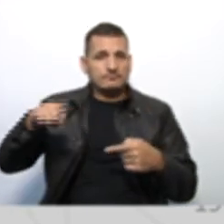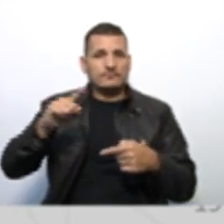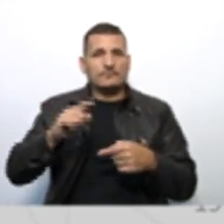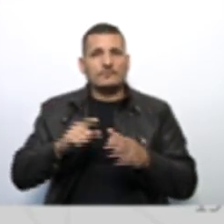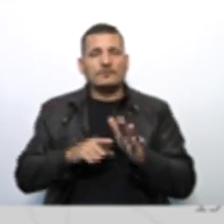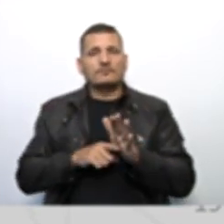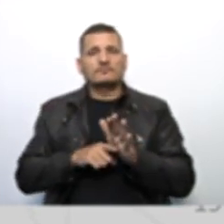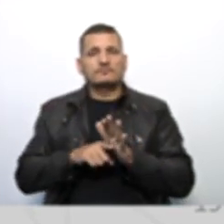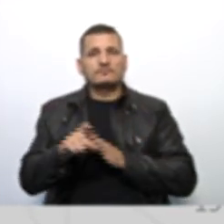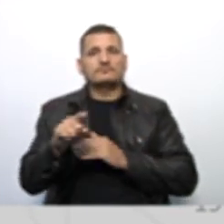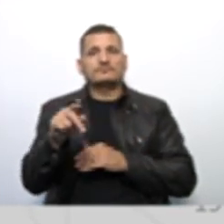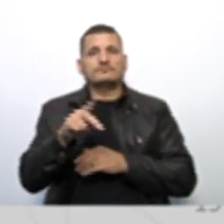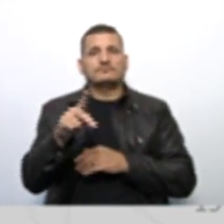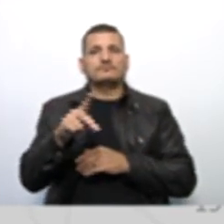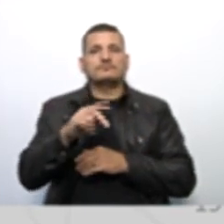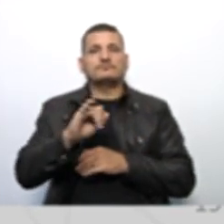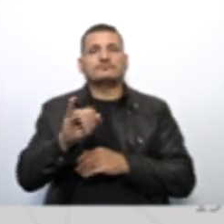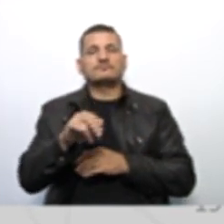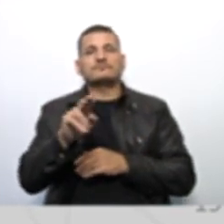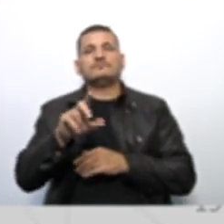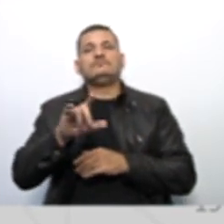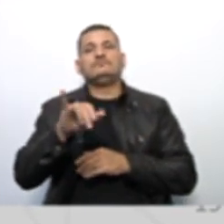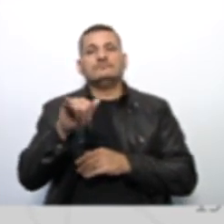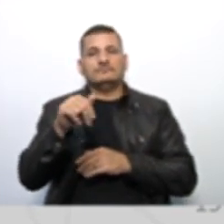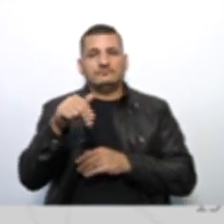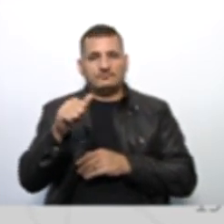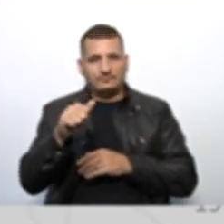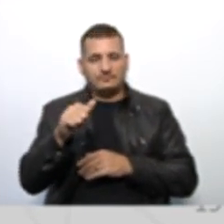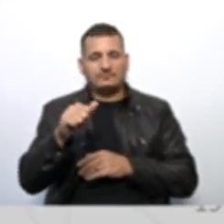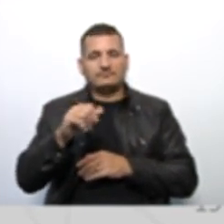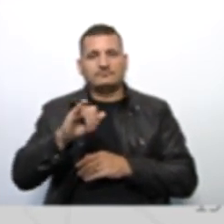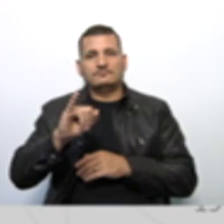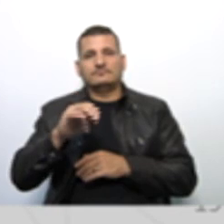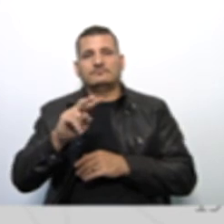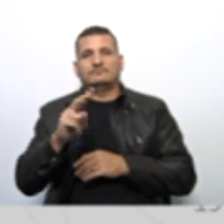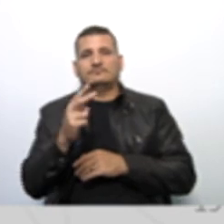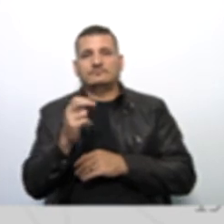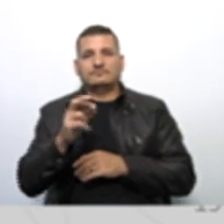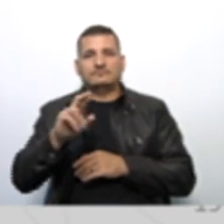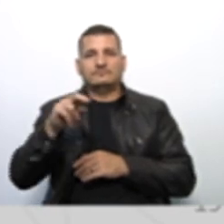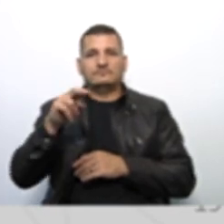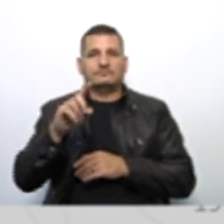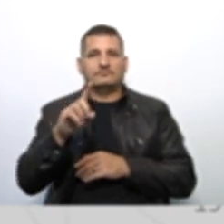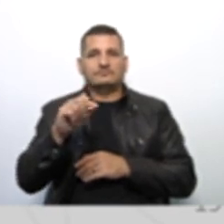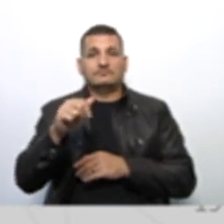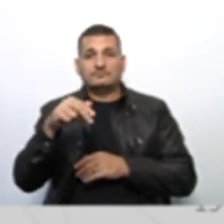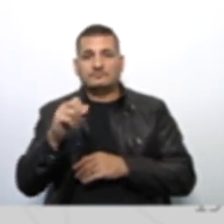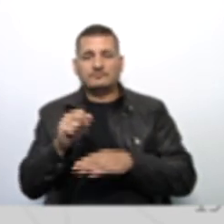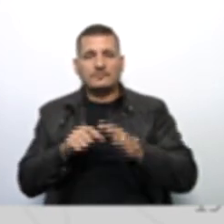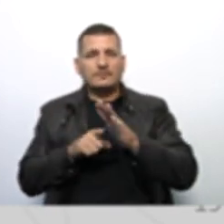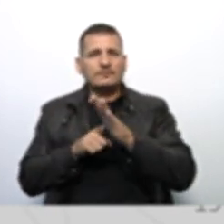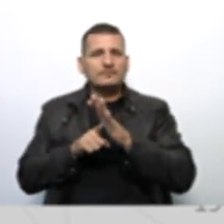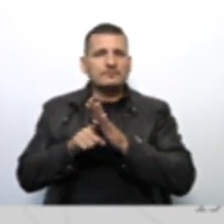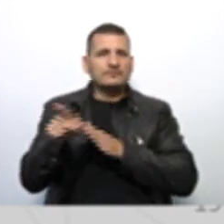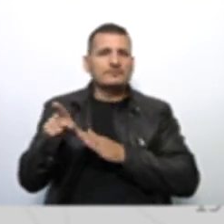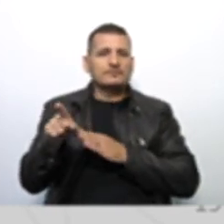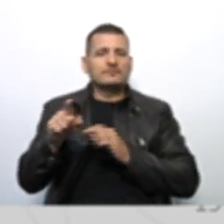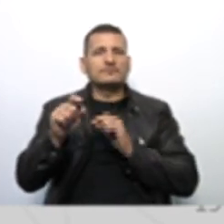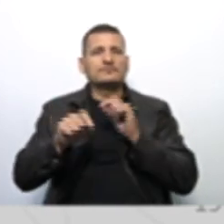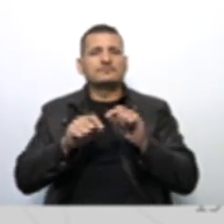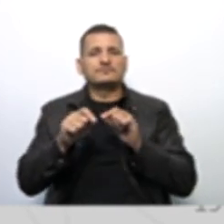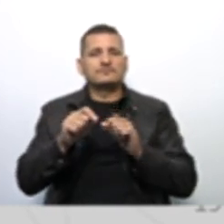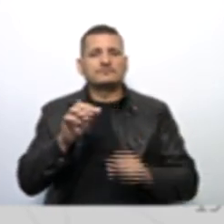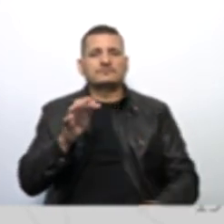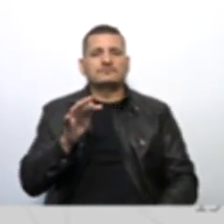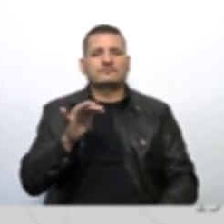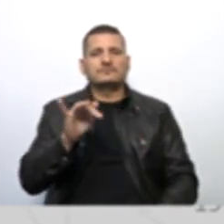perguntar para a professora Juliana e para o Jordano, né? Passaram o trabalho para a Juliana e para o Jordano, exatamente, perguntando o que é um firewall